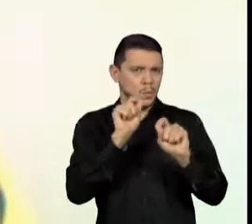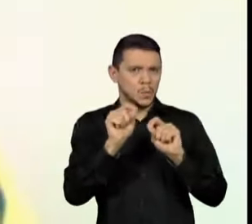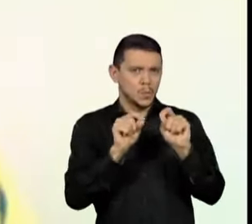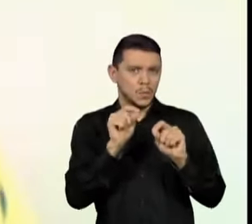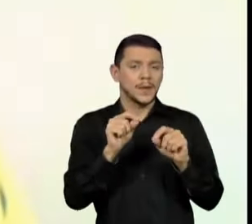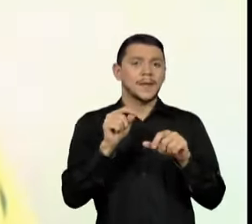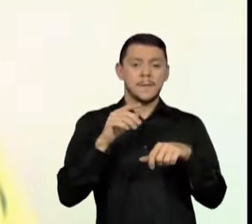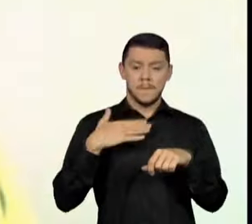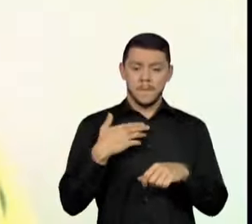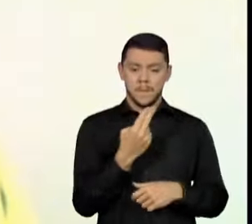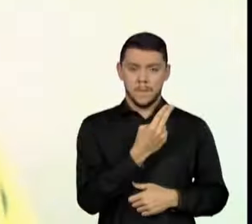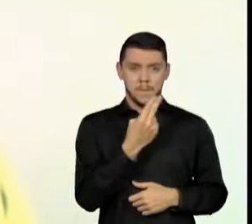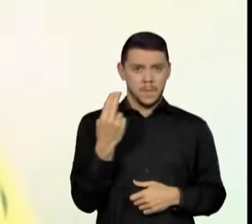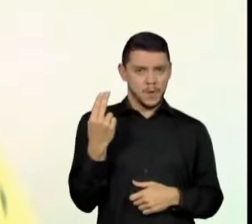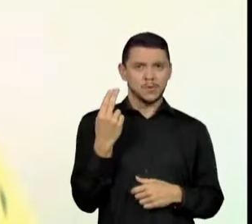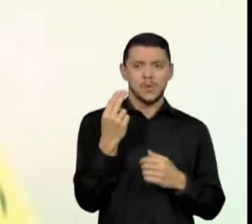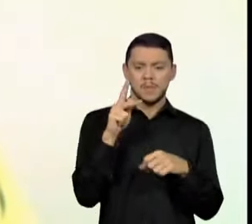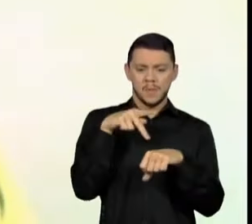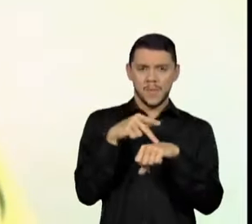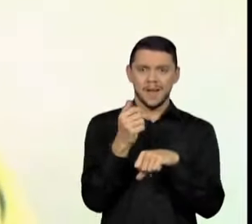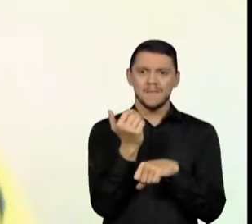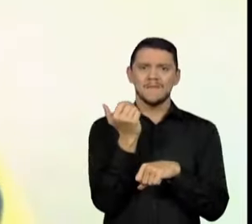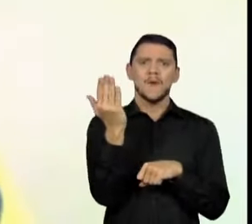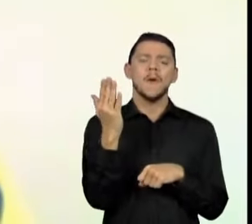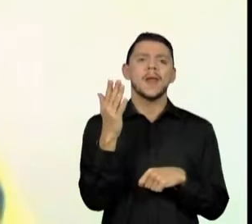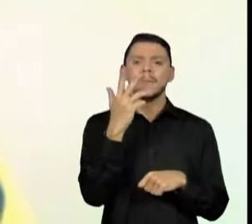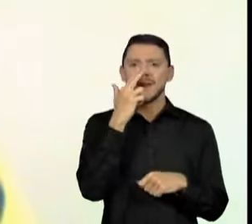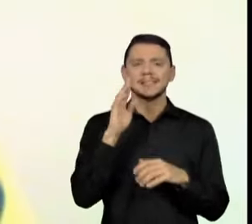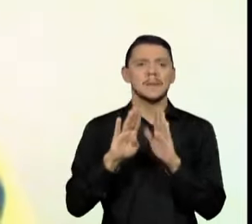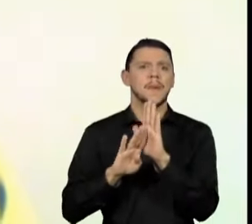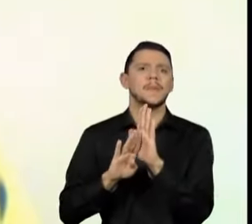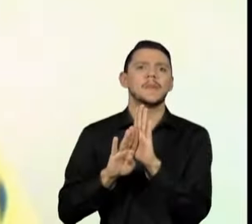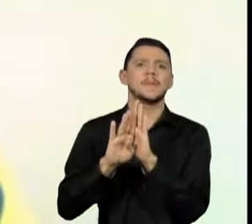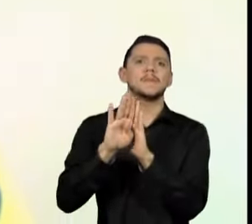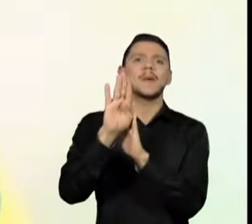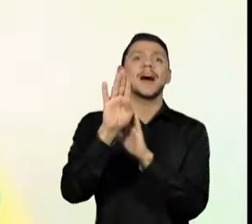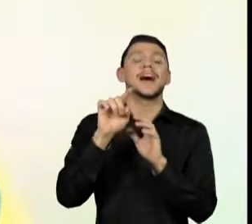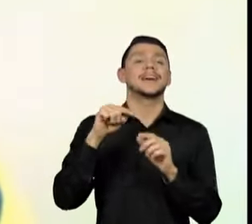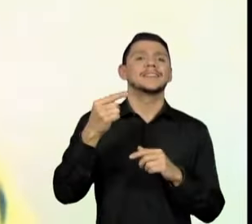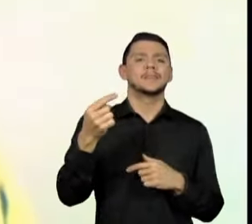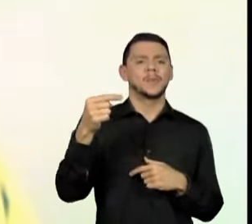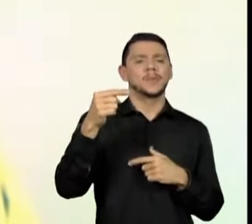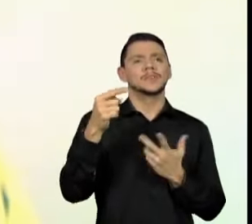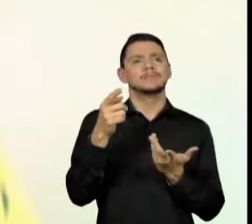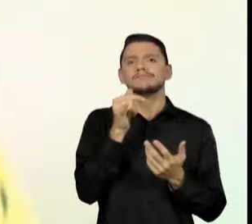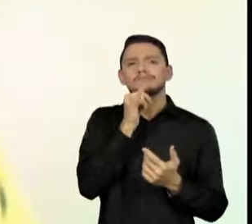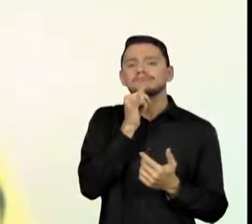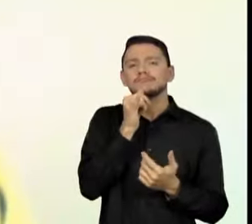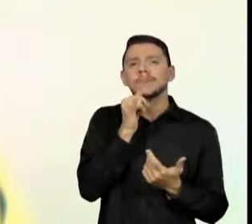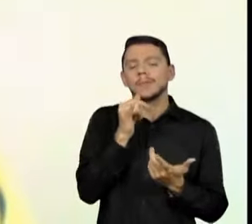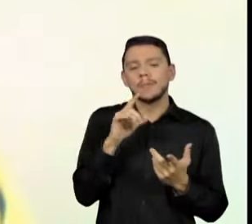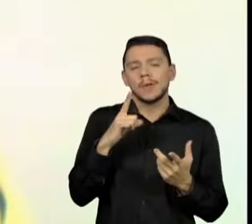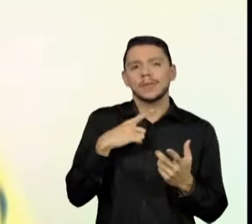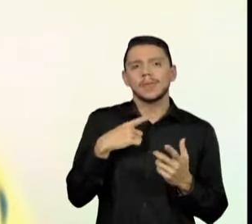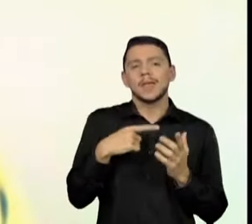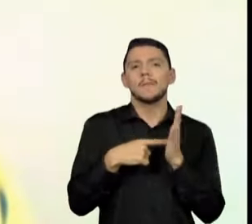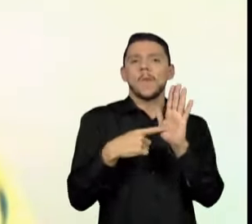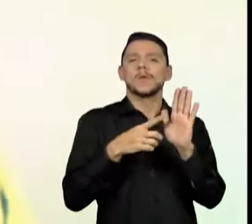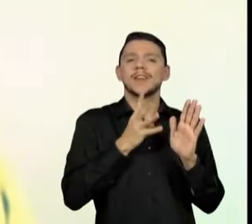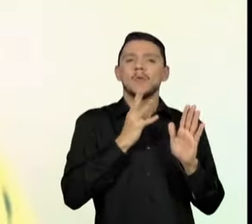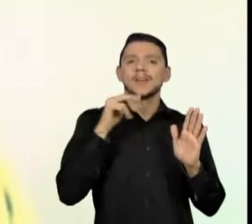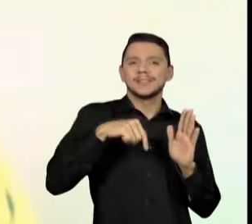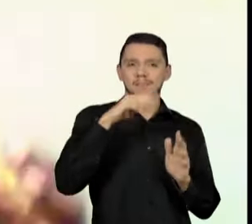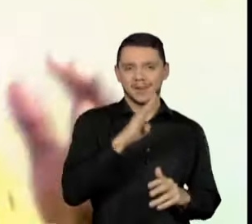para poder, e um dos grandes momentos, né, foi justamente o Salão do Livro de Paris, quando eu apareci no Salão do Livro